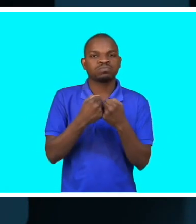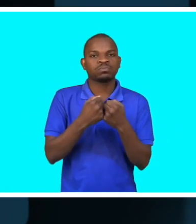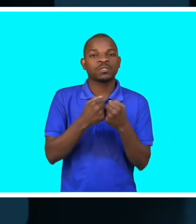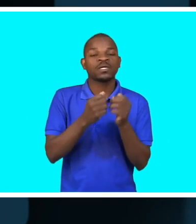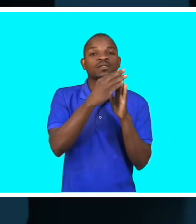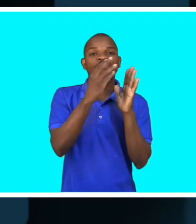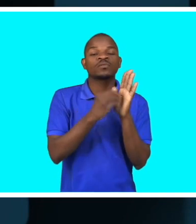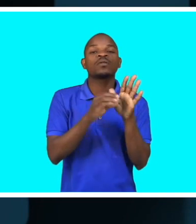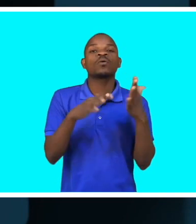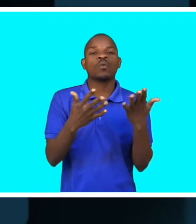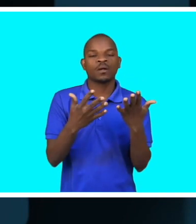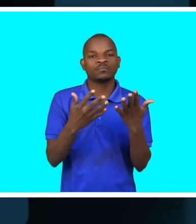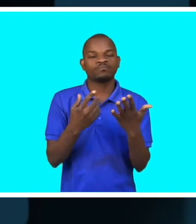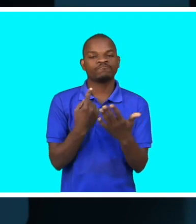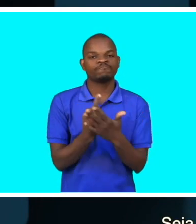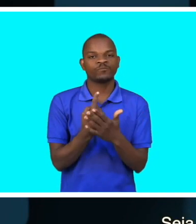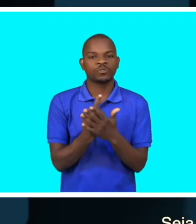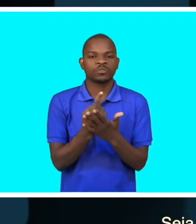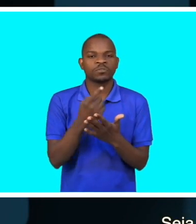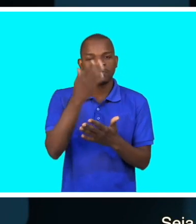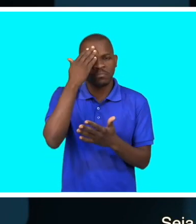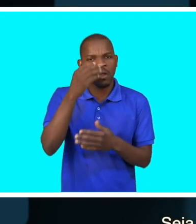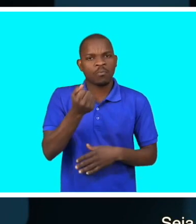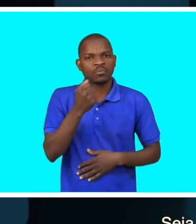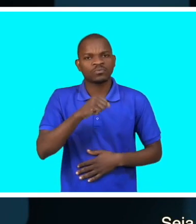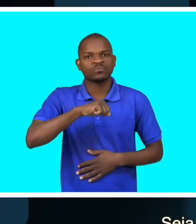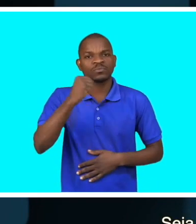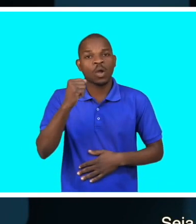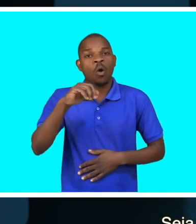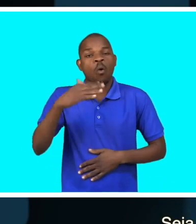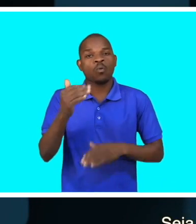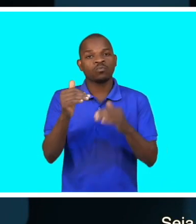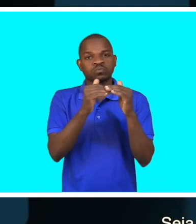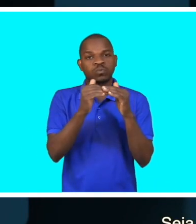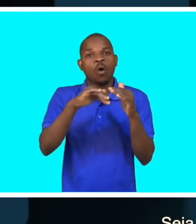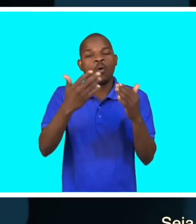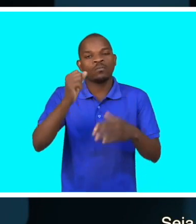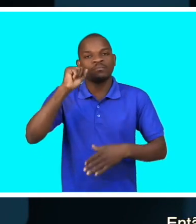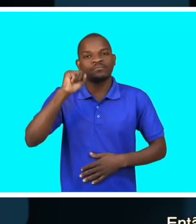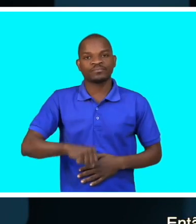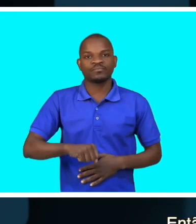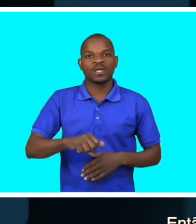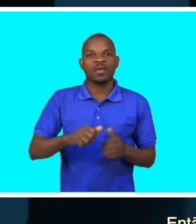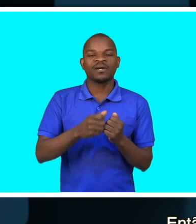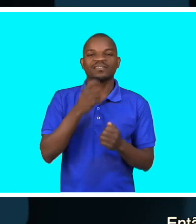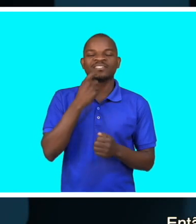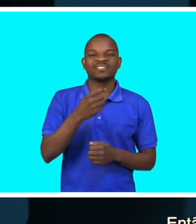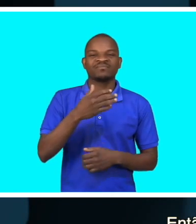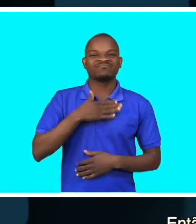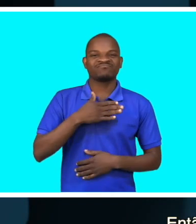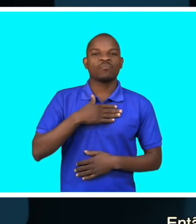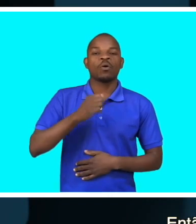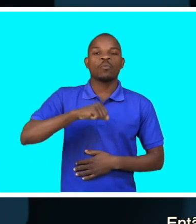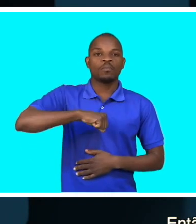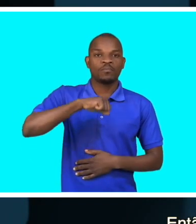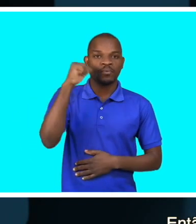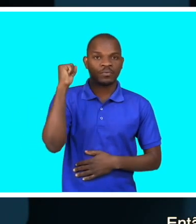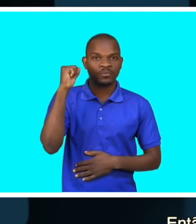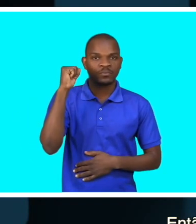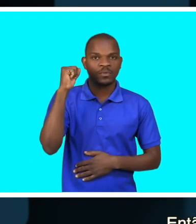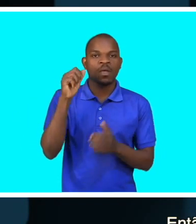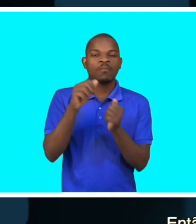espera tudo acontecer, seja vitória, empate ou derrota. Então, se você coloca na consciência que